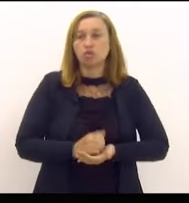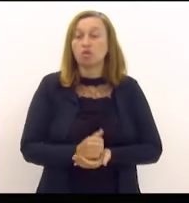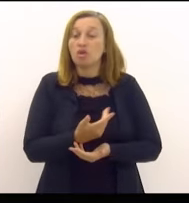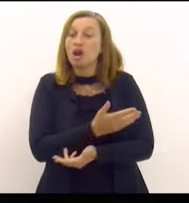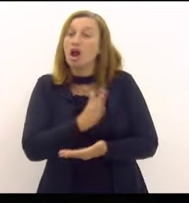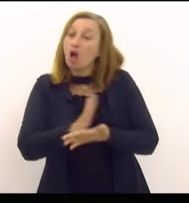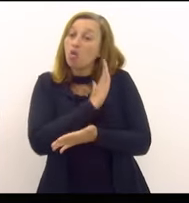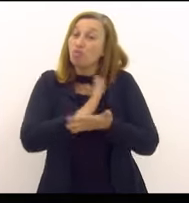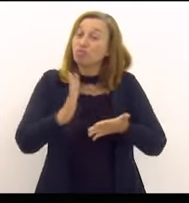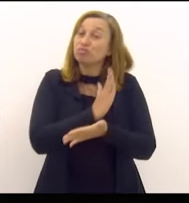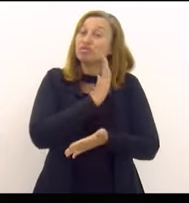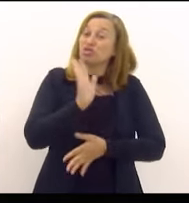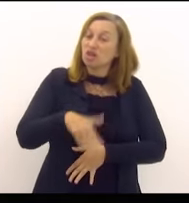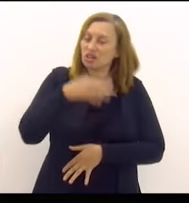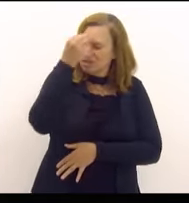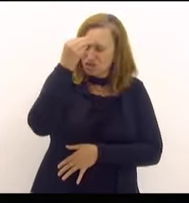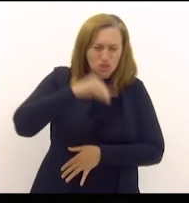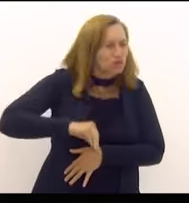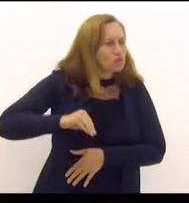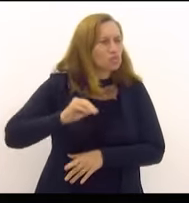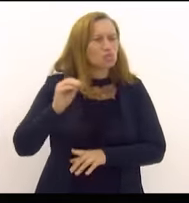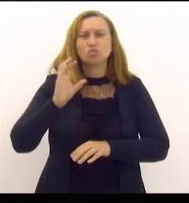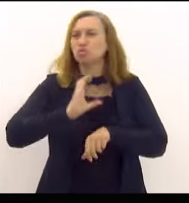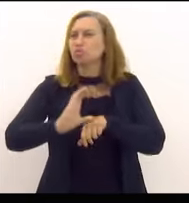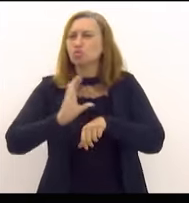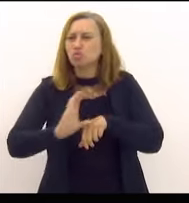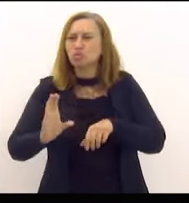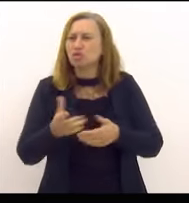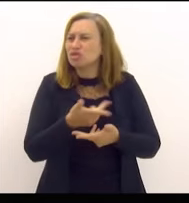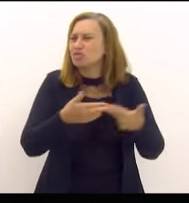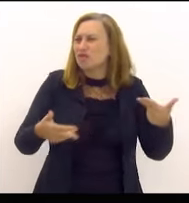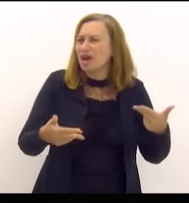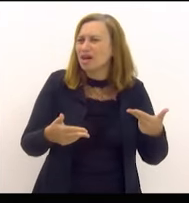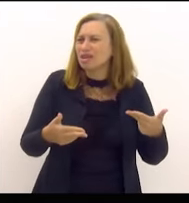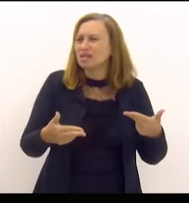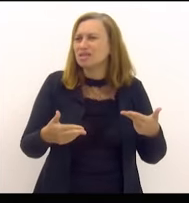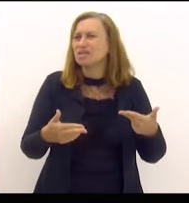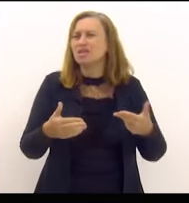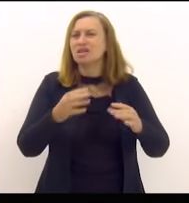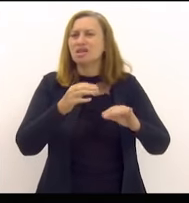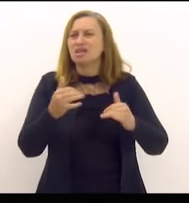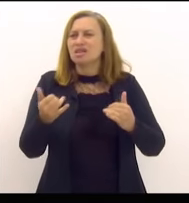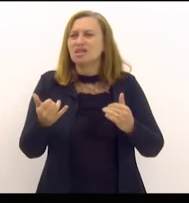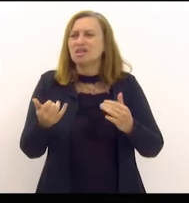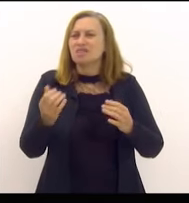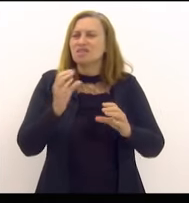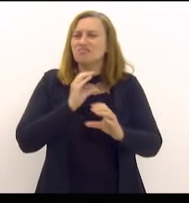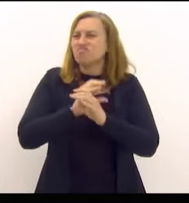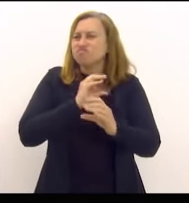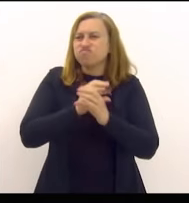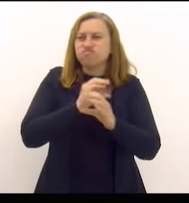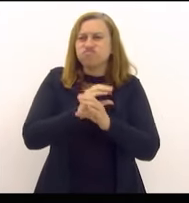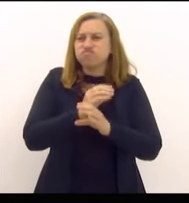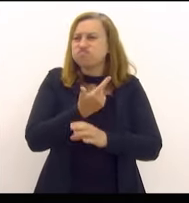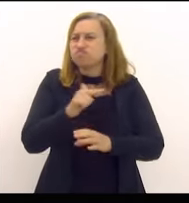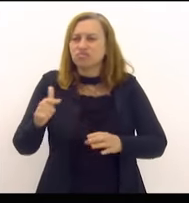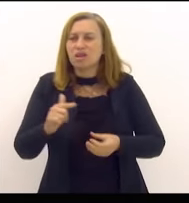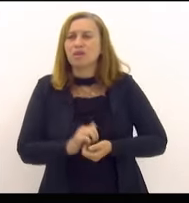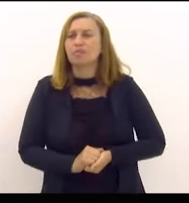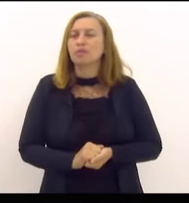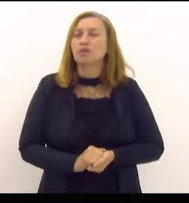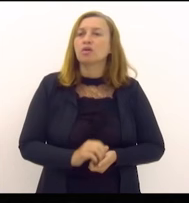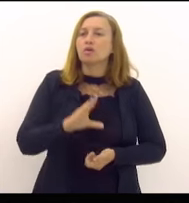do curso diante de tantas informações desencontradas ou desinformações mesmo. O